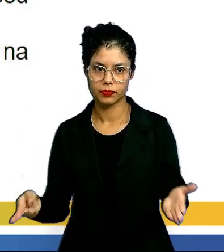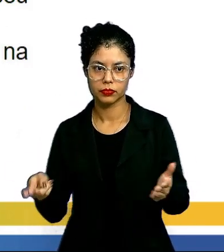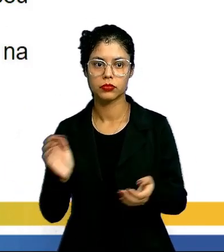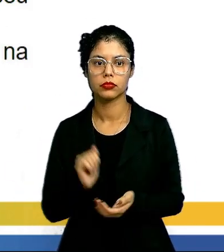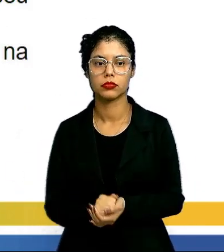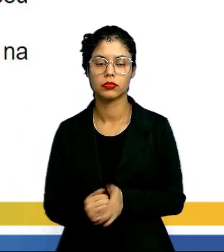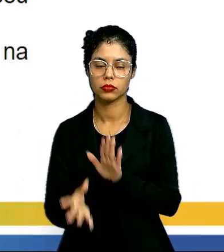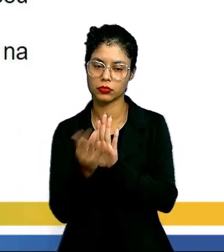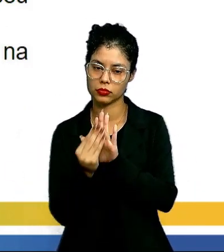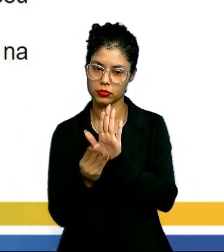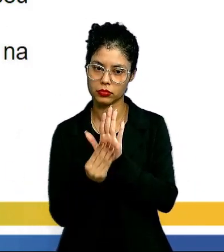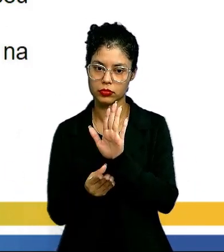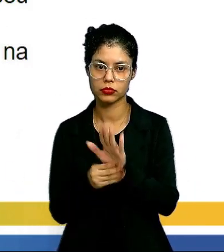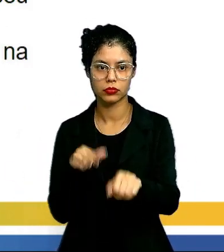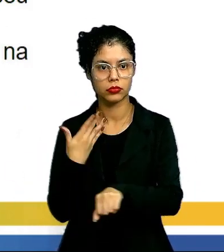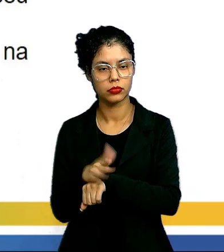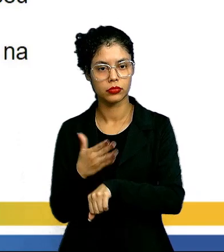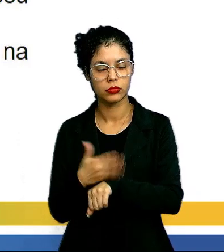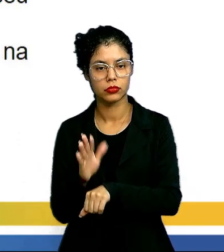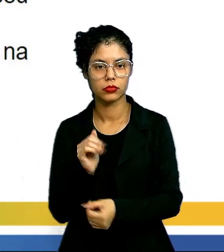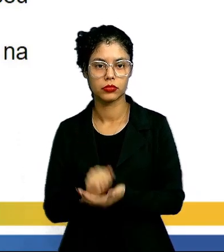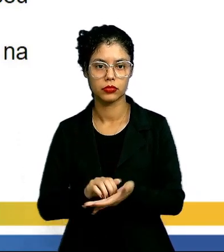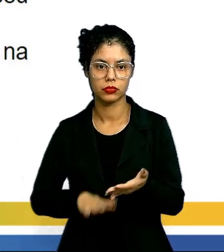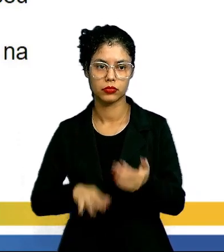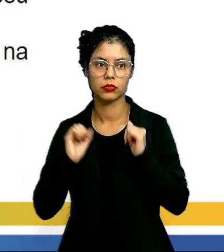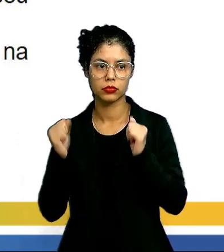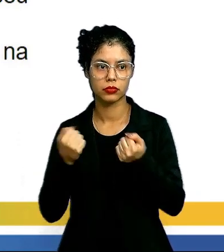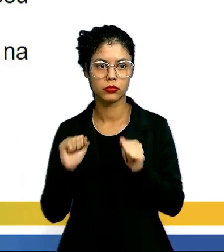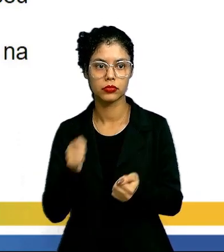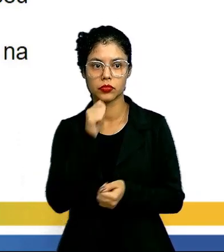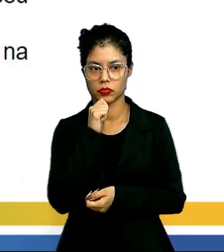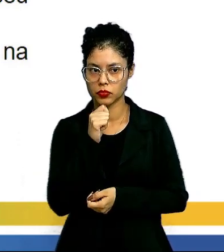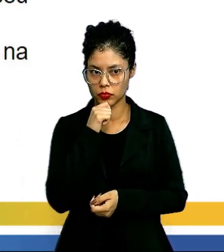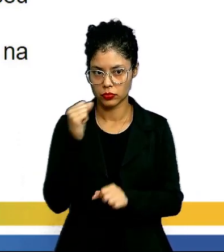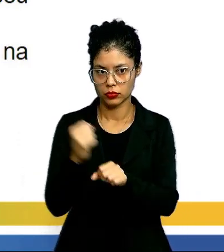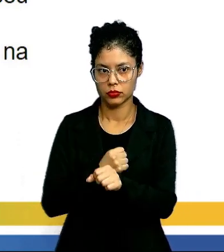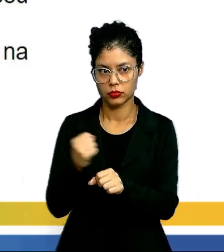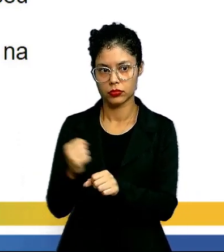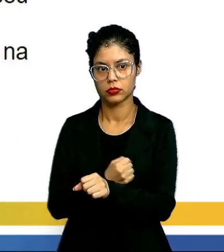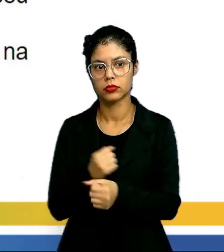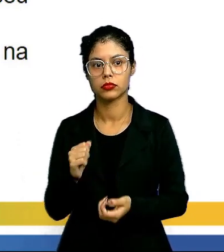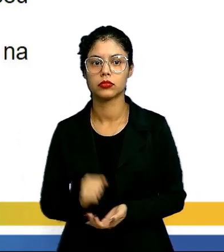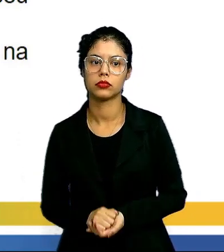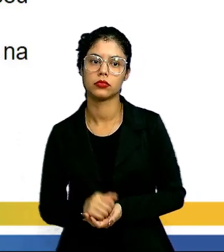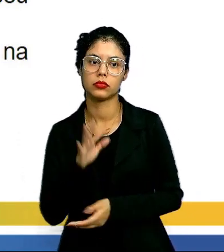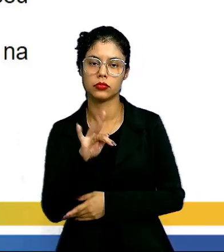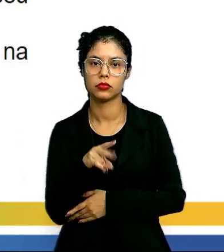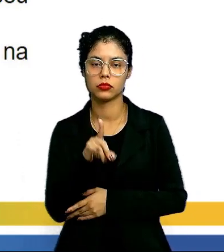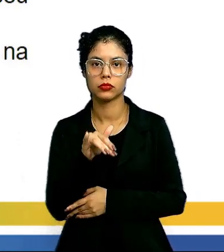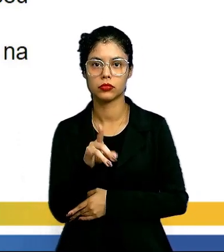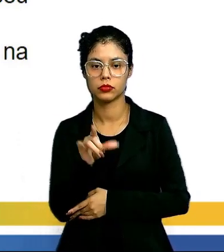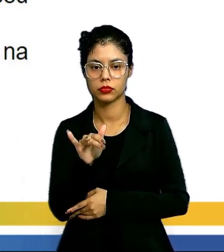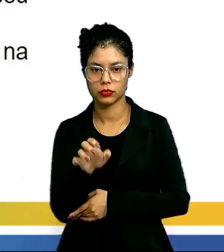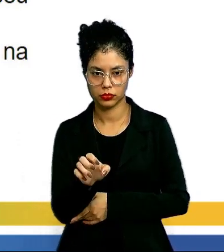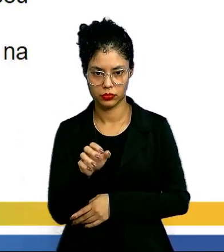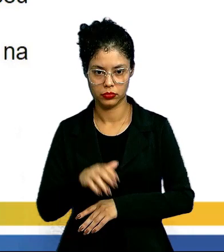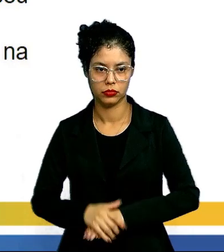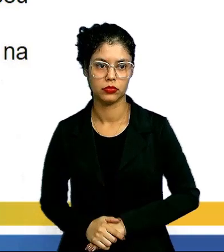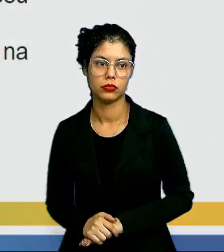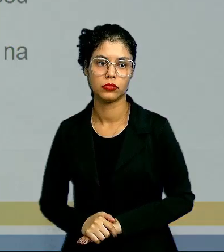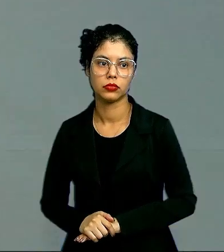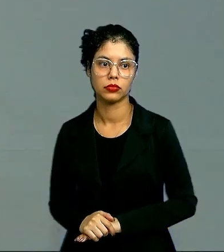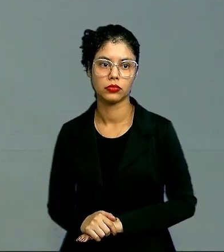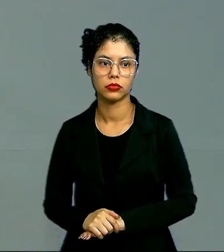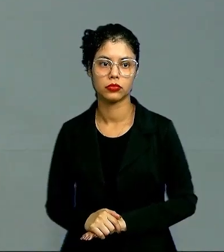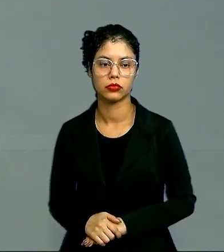na revista mencionada, a prática de exercícios tem corroborado para a construção de uma